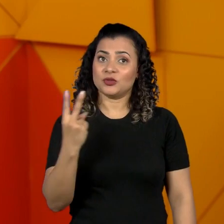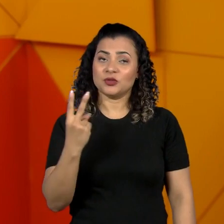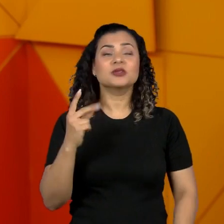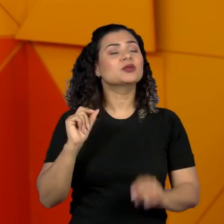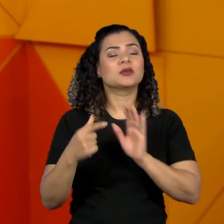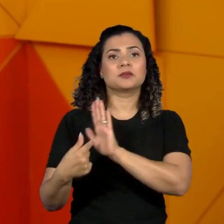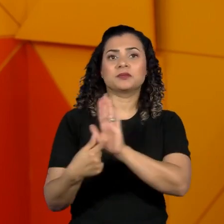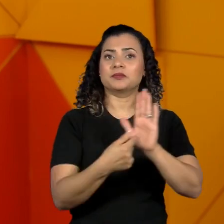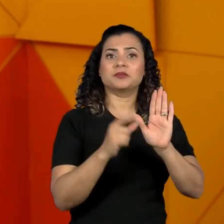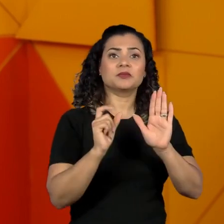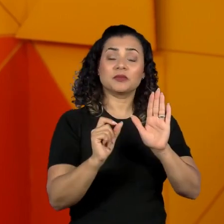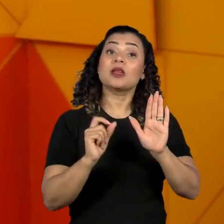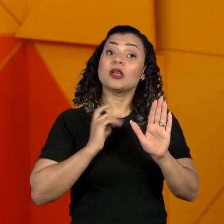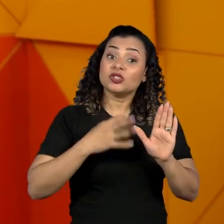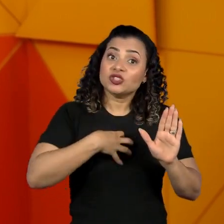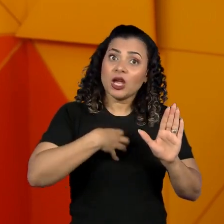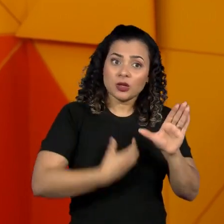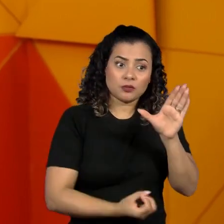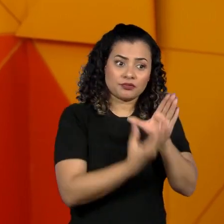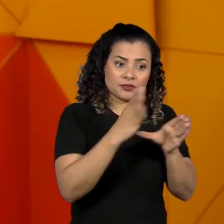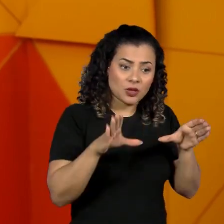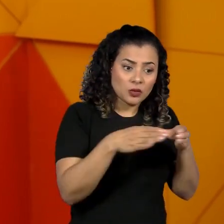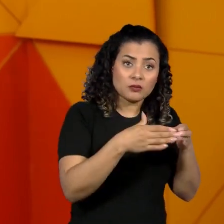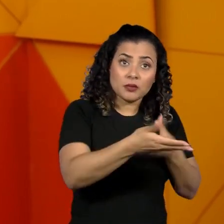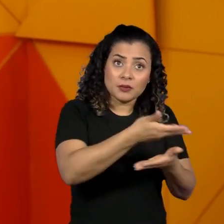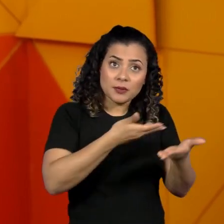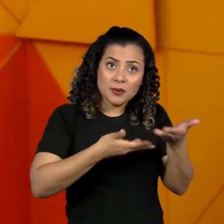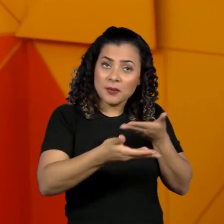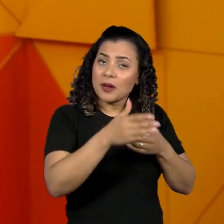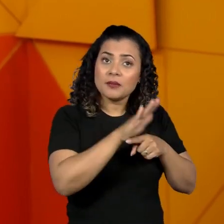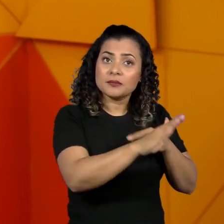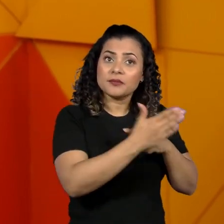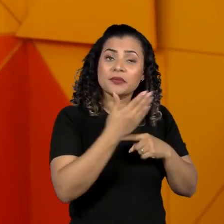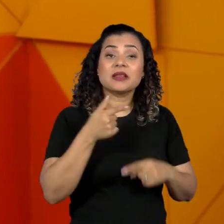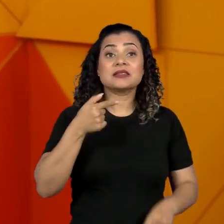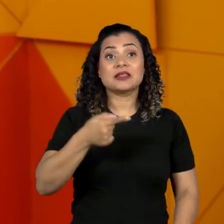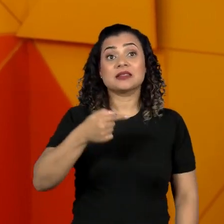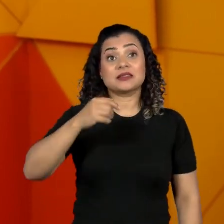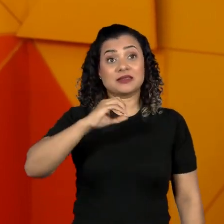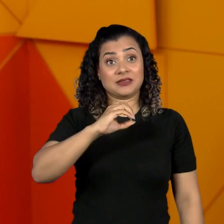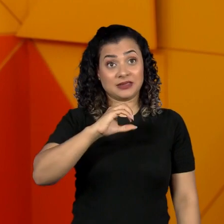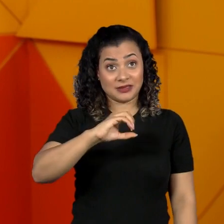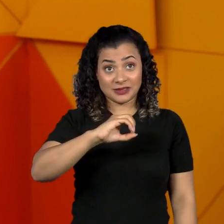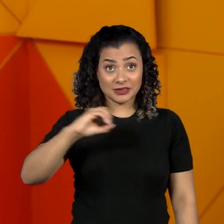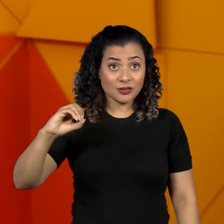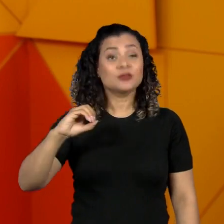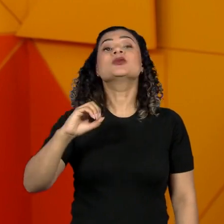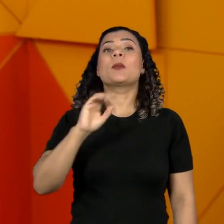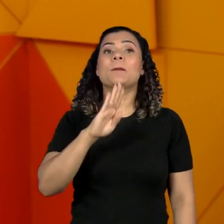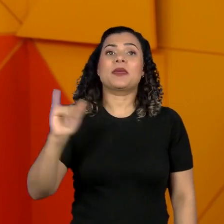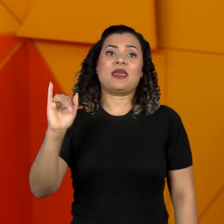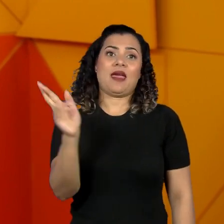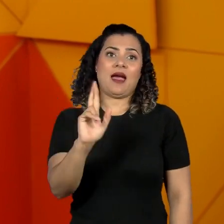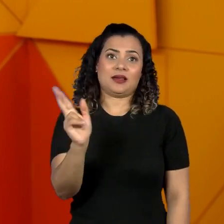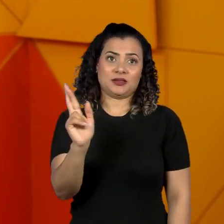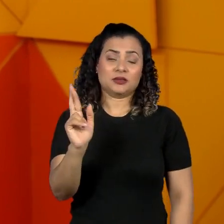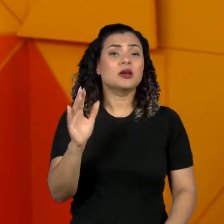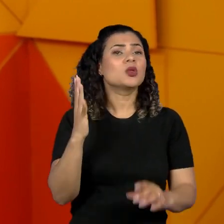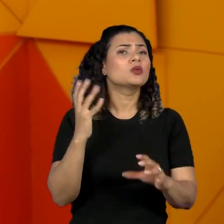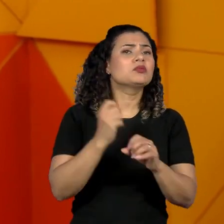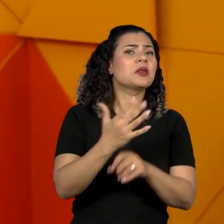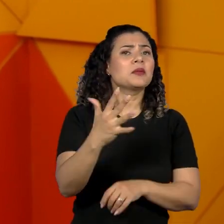que o sistema cooperativista movimenta 784 bilhões de reais e gera cerca